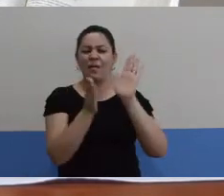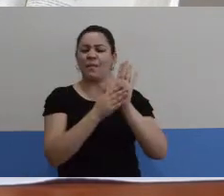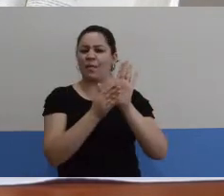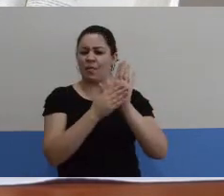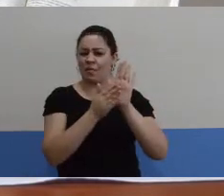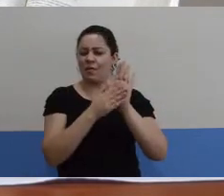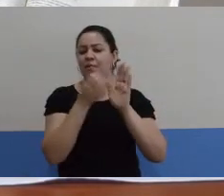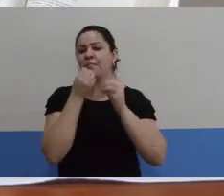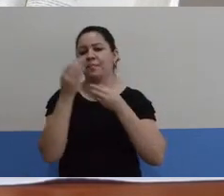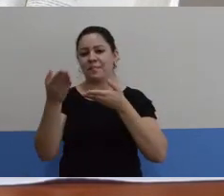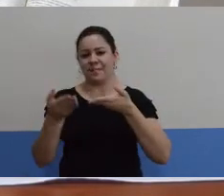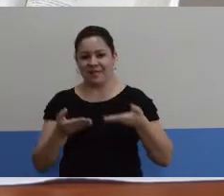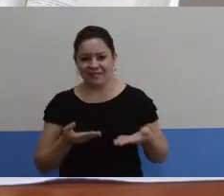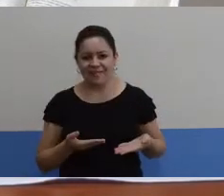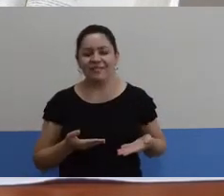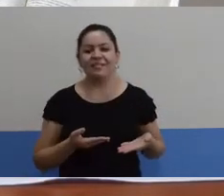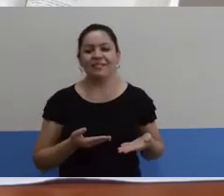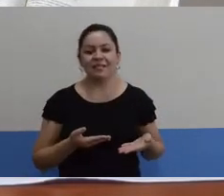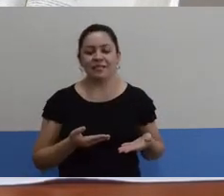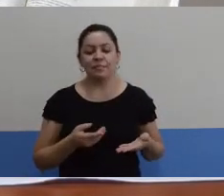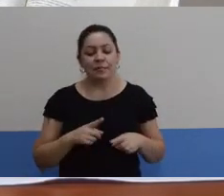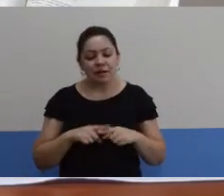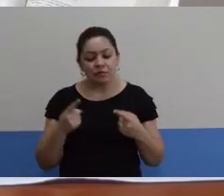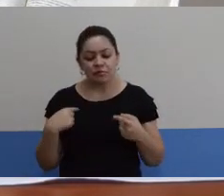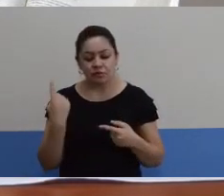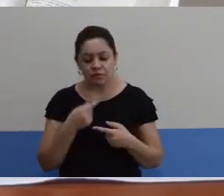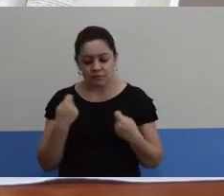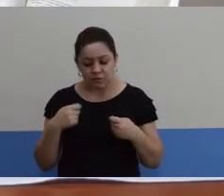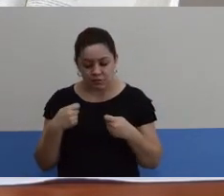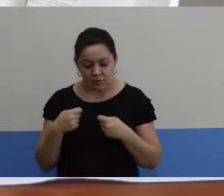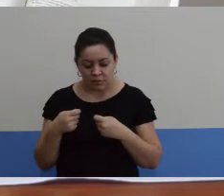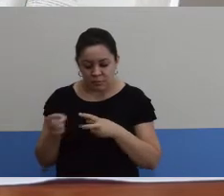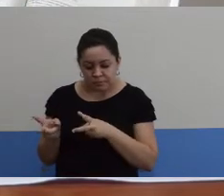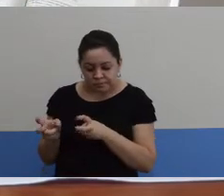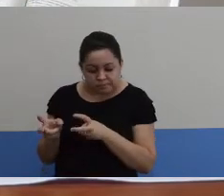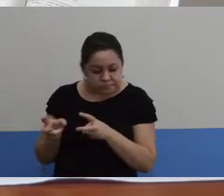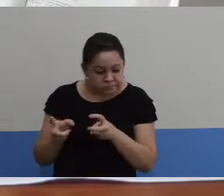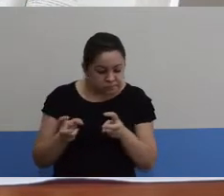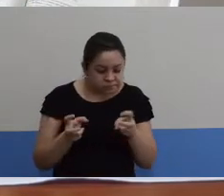nós precisamos sentar e escutar as outras pessoas também.